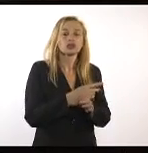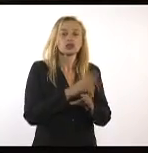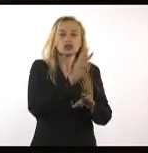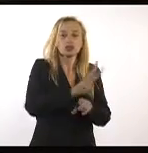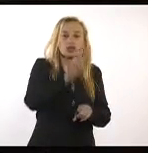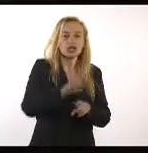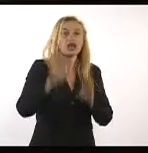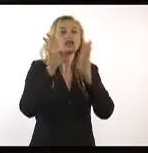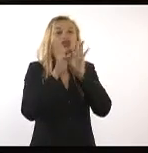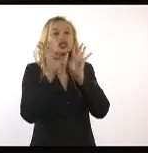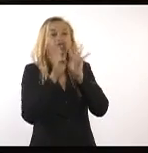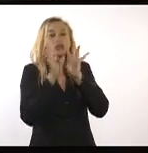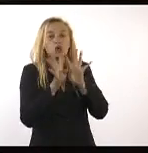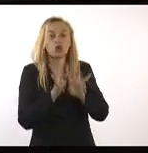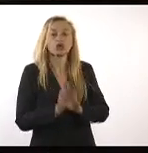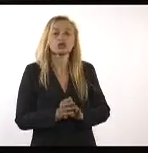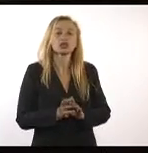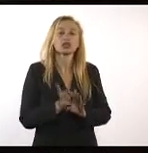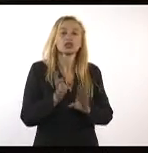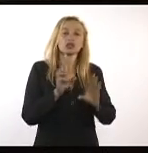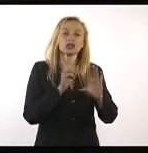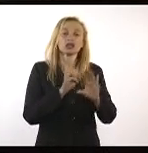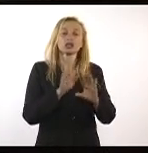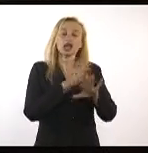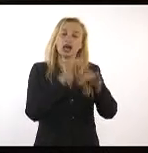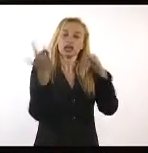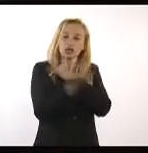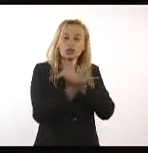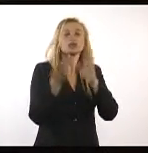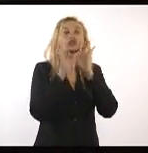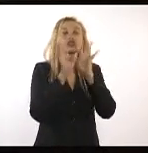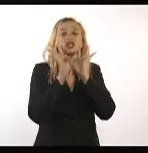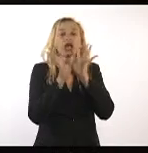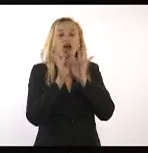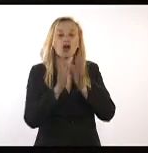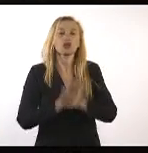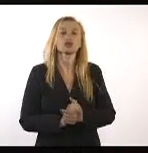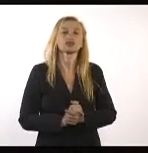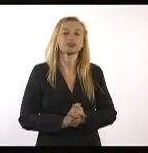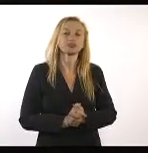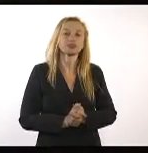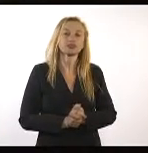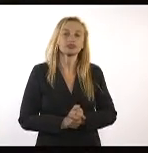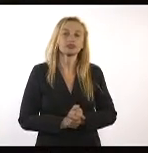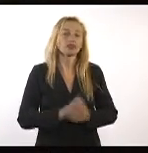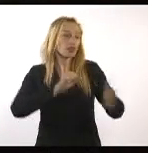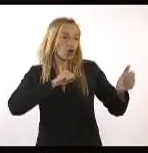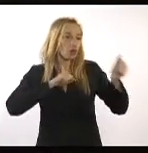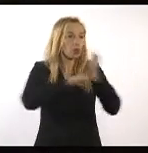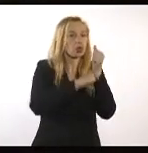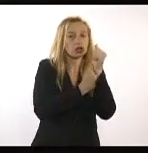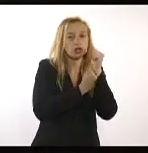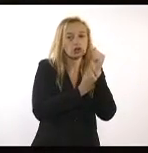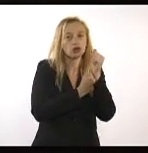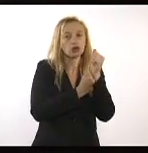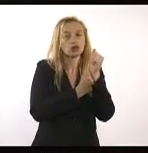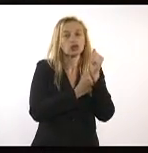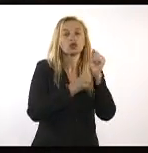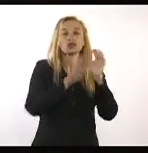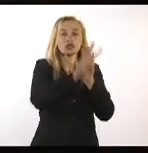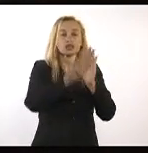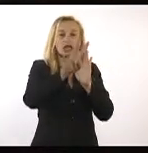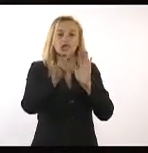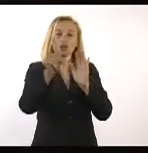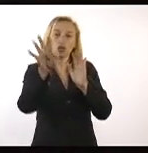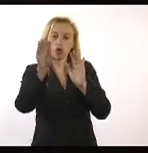site facebook do da rede social facebook que bloqueou o site gospel prime